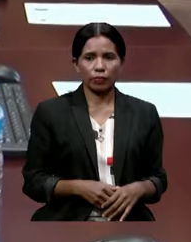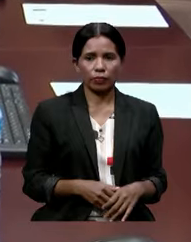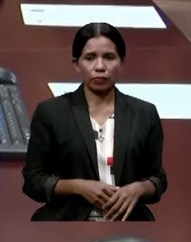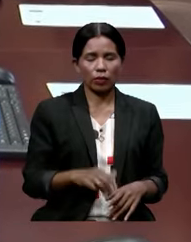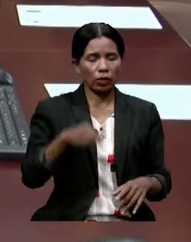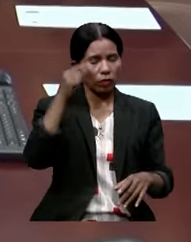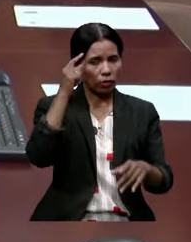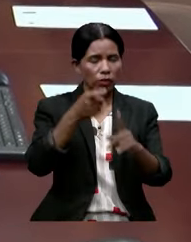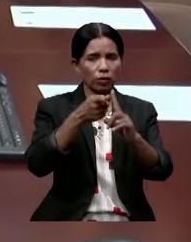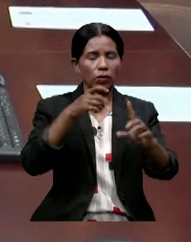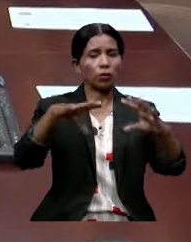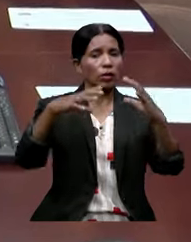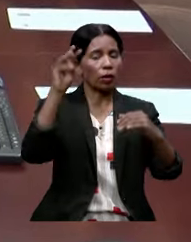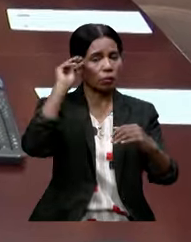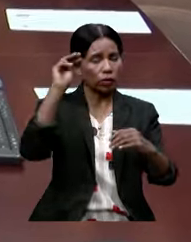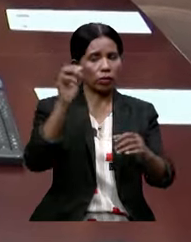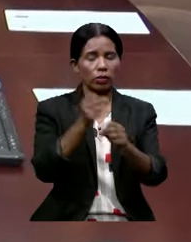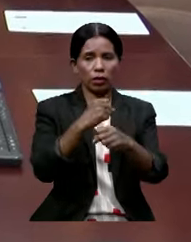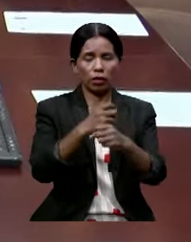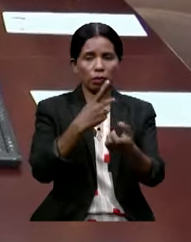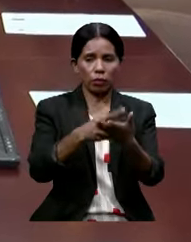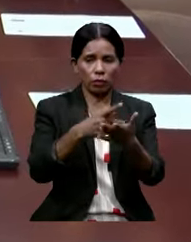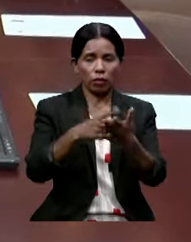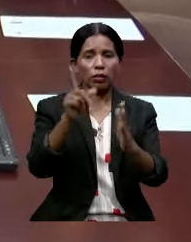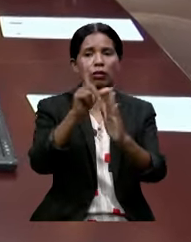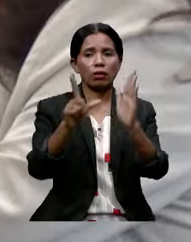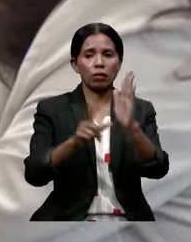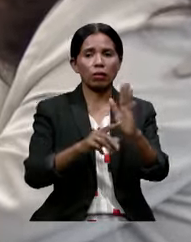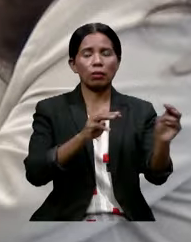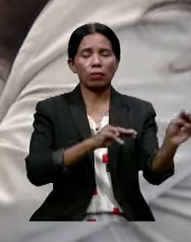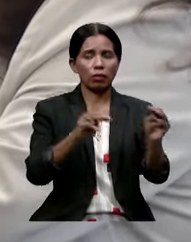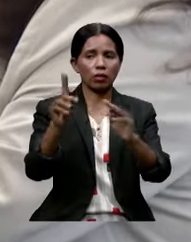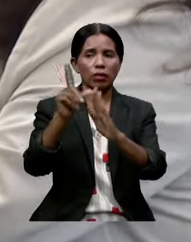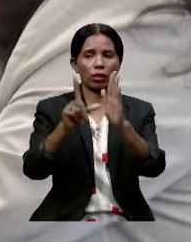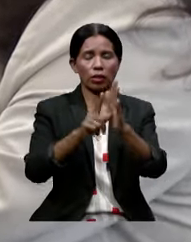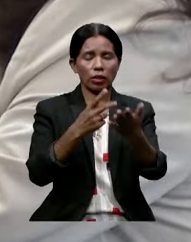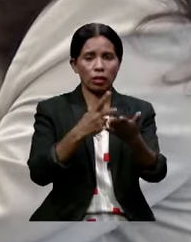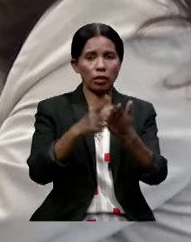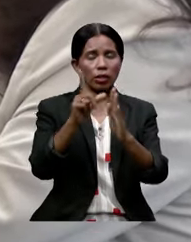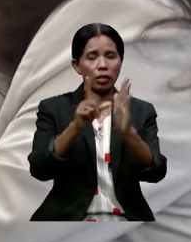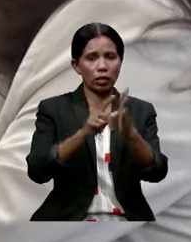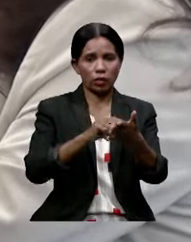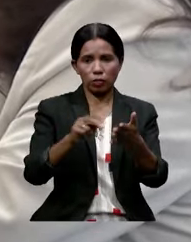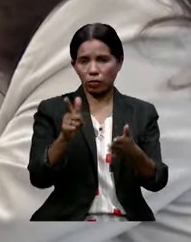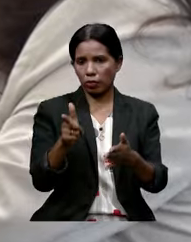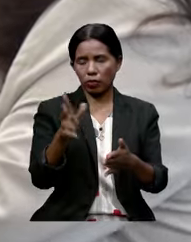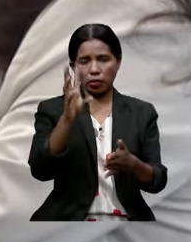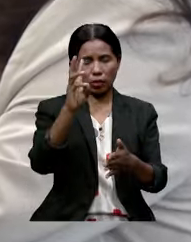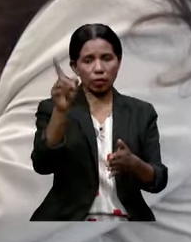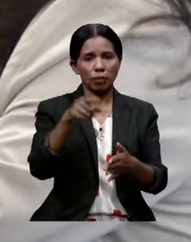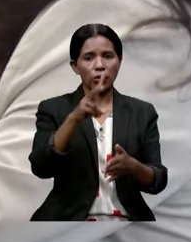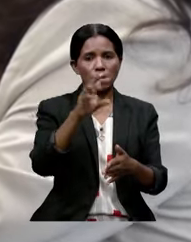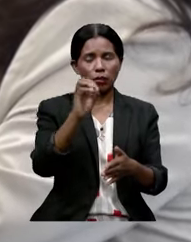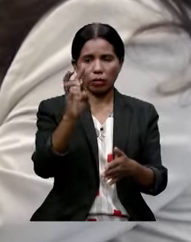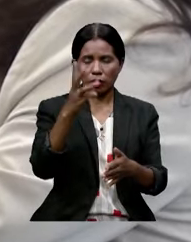Governo Liu si Conselho Ministro Quartane aprova o projeto de decreto-lei para alteração da rua com si decreto-lei número Ron Resinen para regulação Resinen,